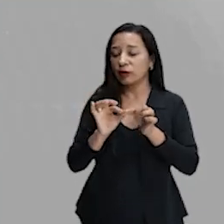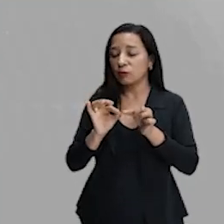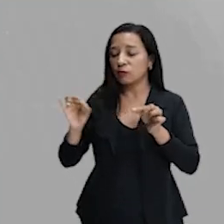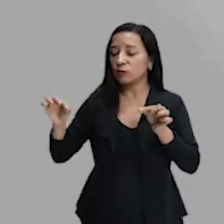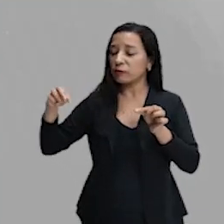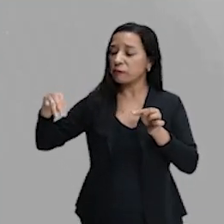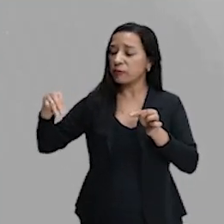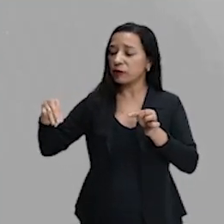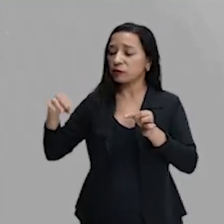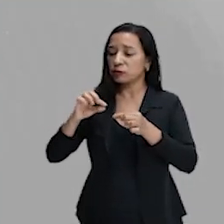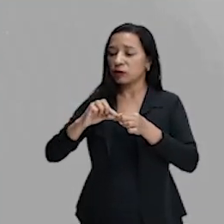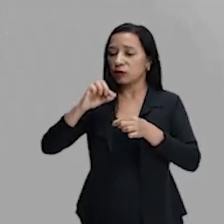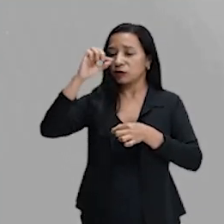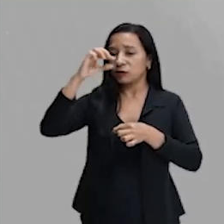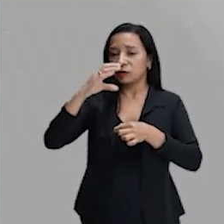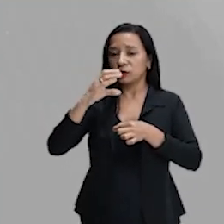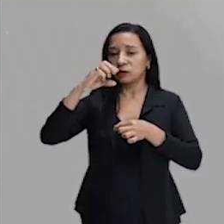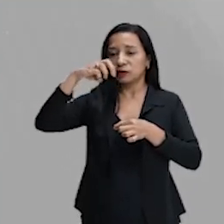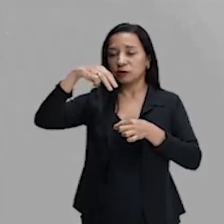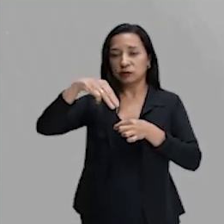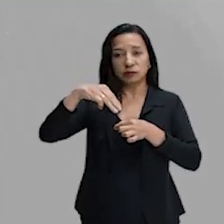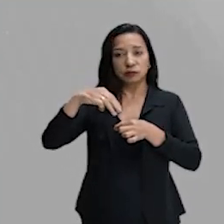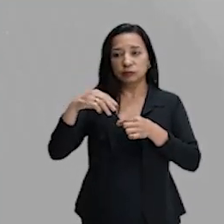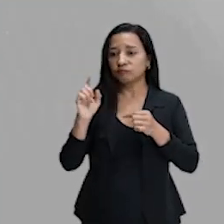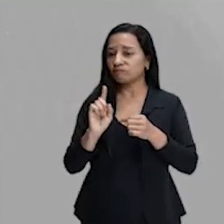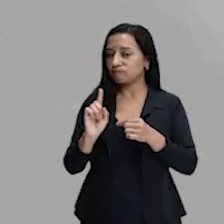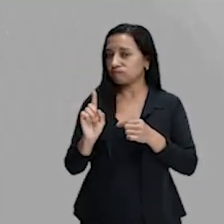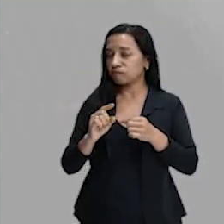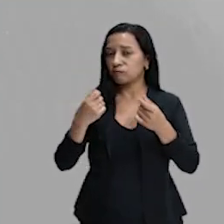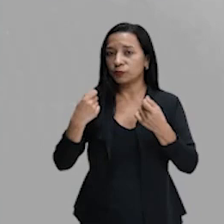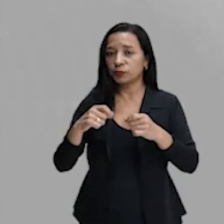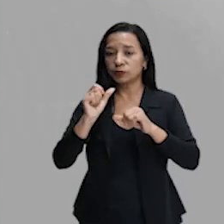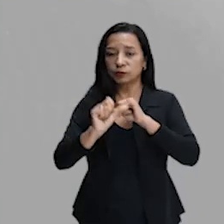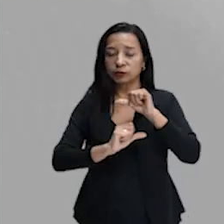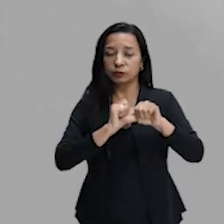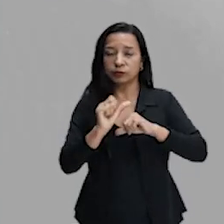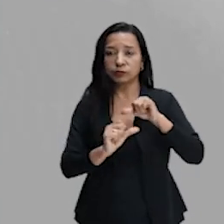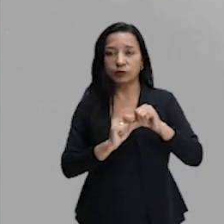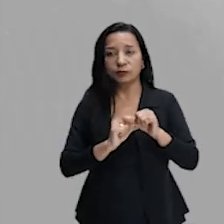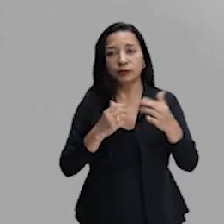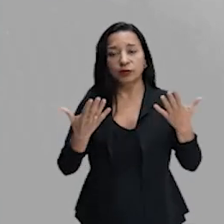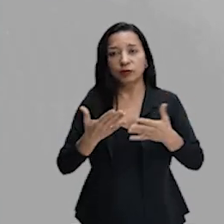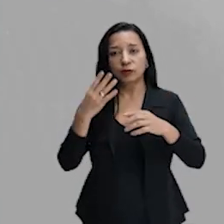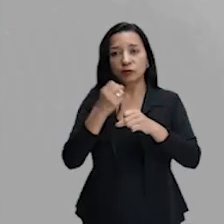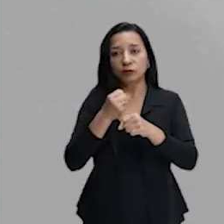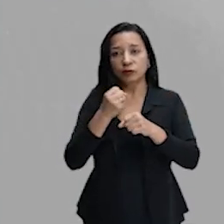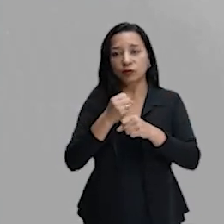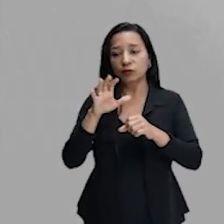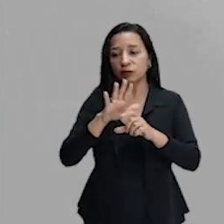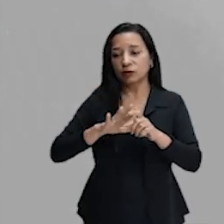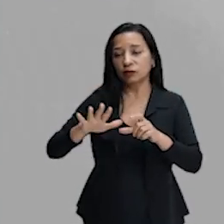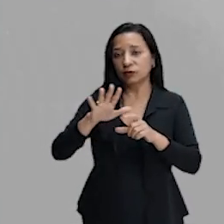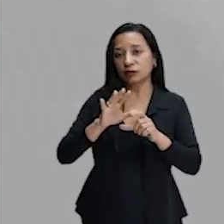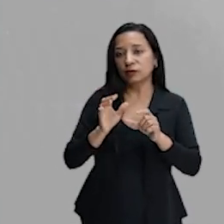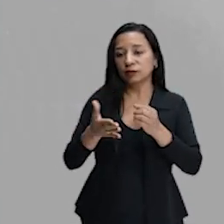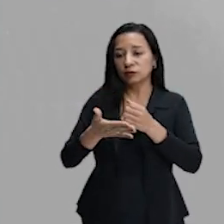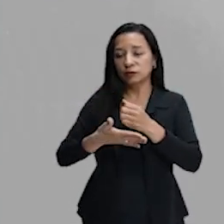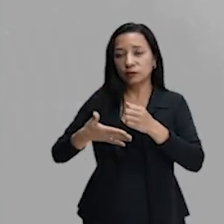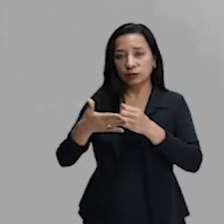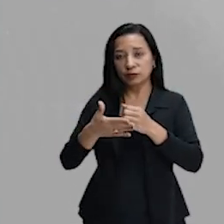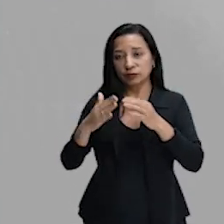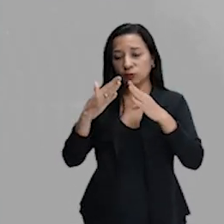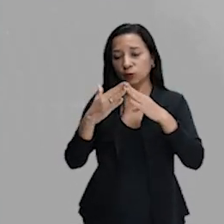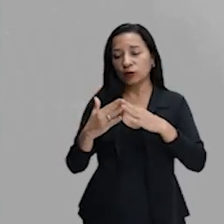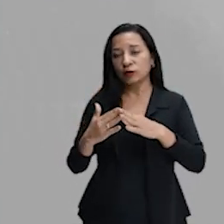certo tá então beleza agora sim vamos Calcular área da base a base é um triângulo turma